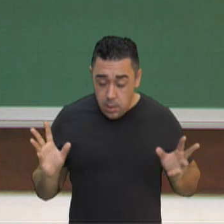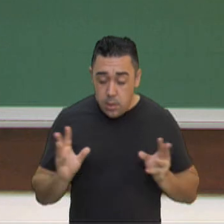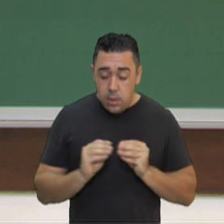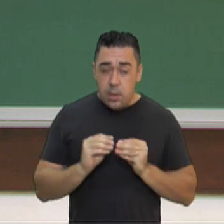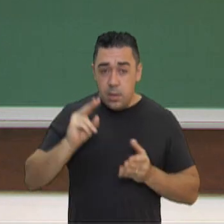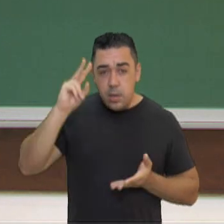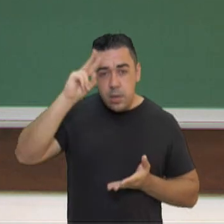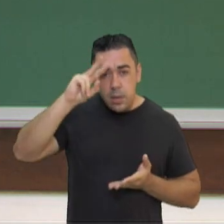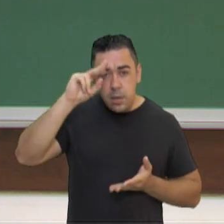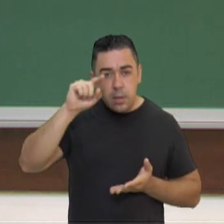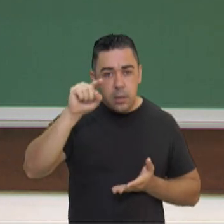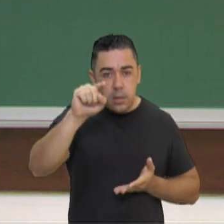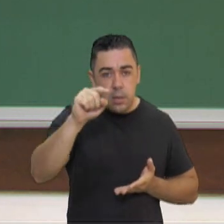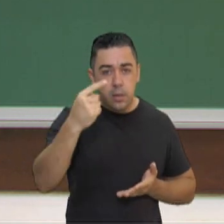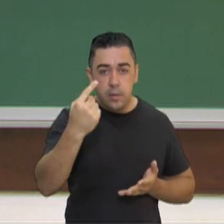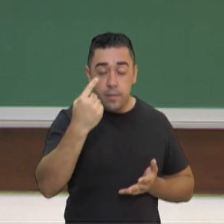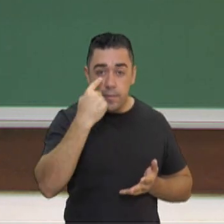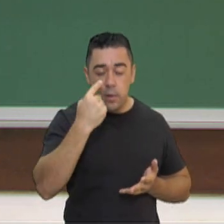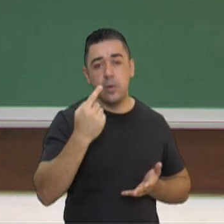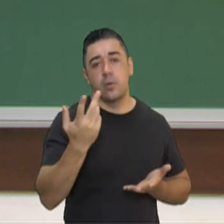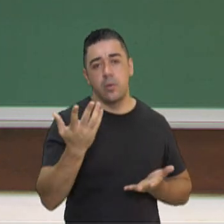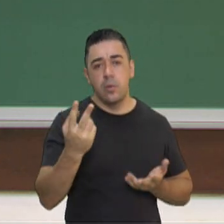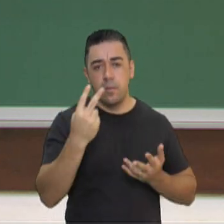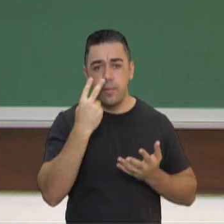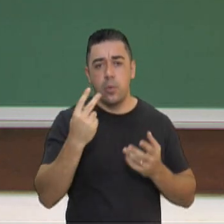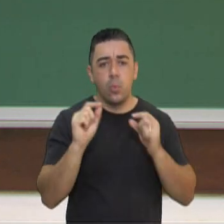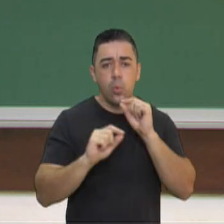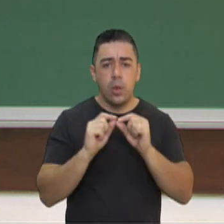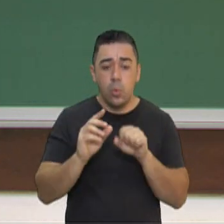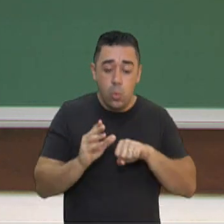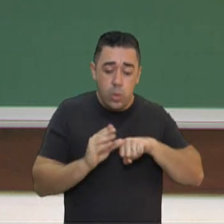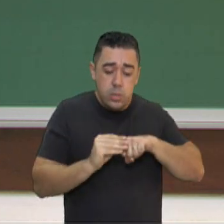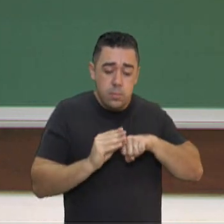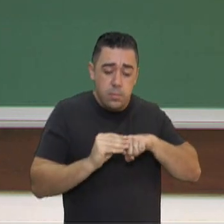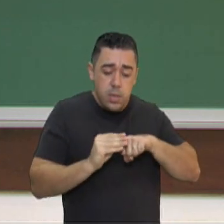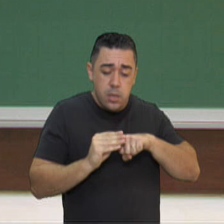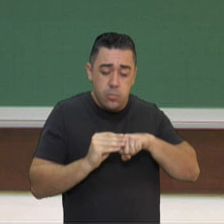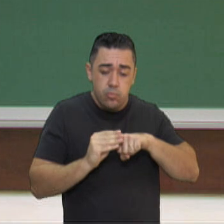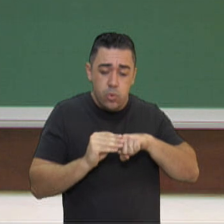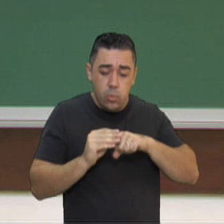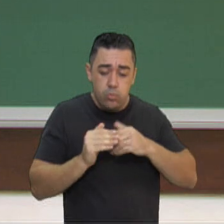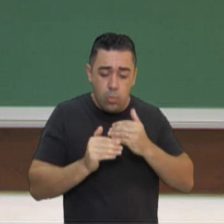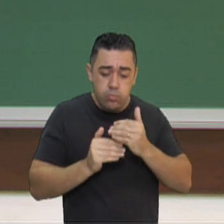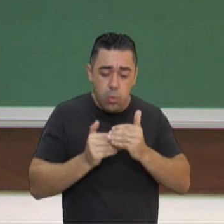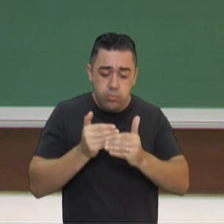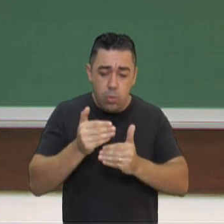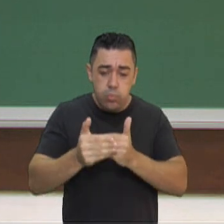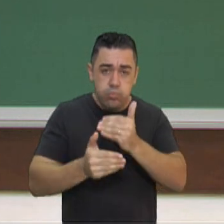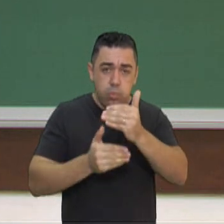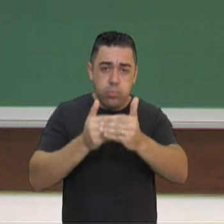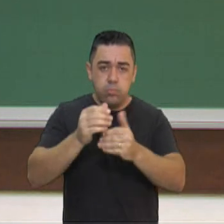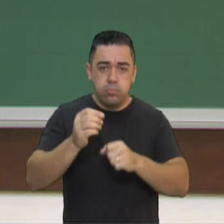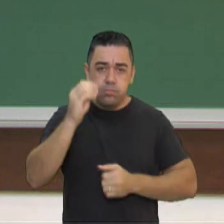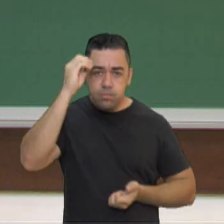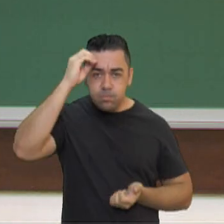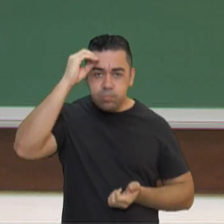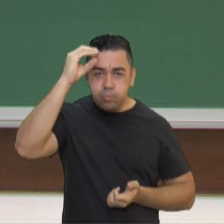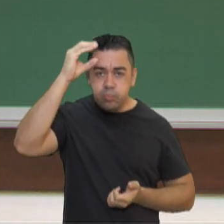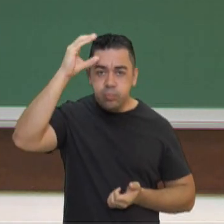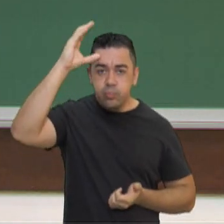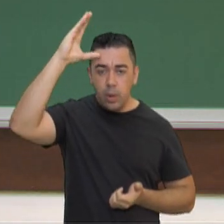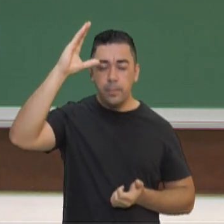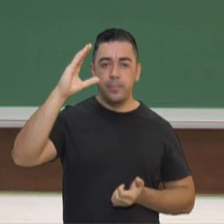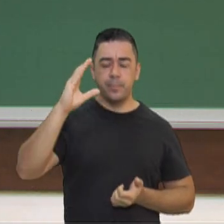retomada, porque vocês estão vendo que o conhecimento vai se construindo aos poucos. Então, a gente começou